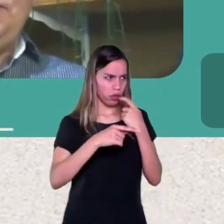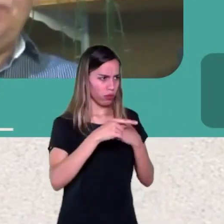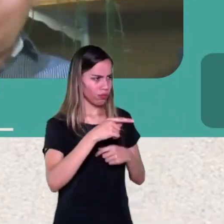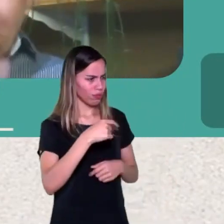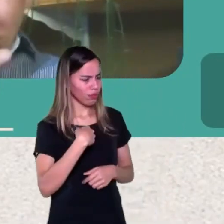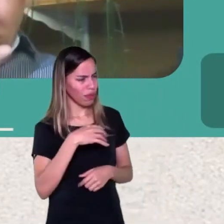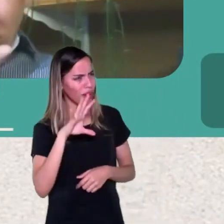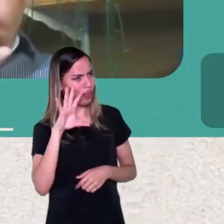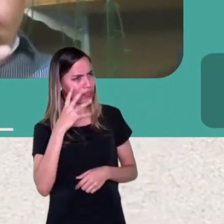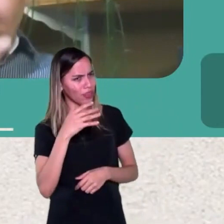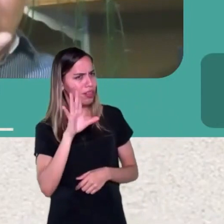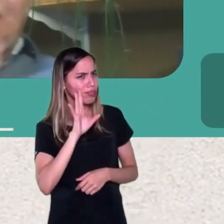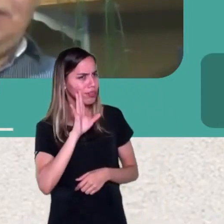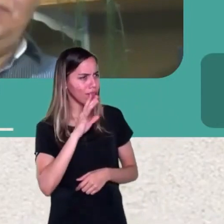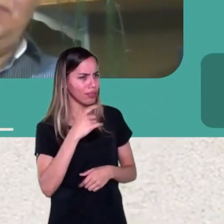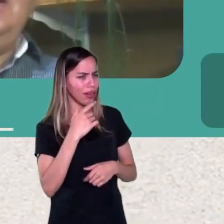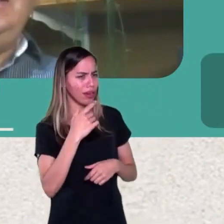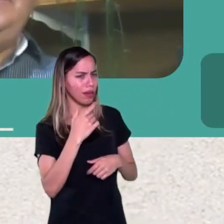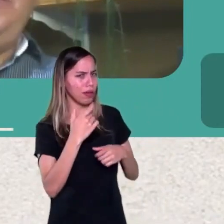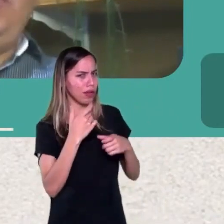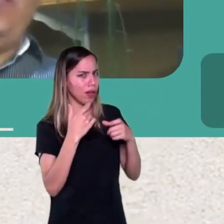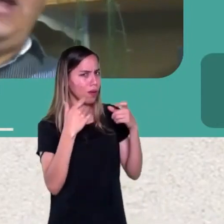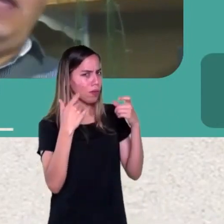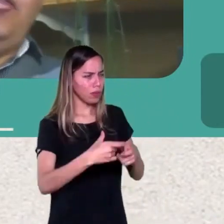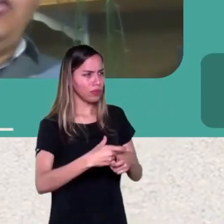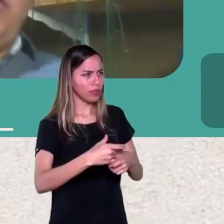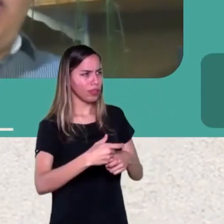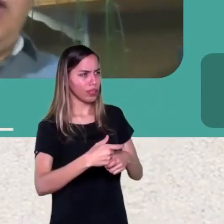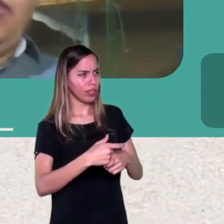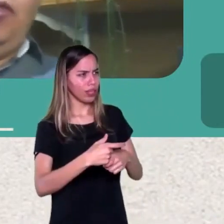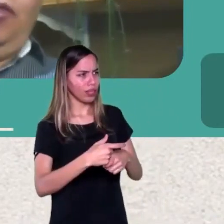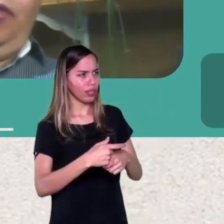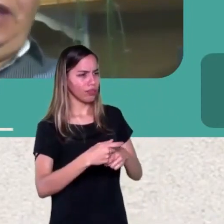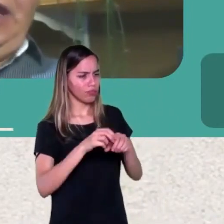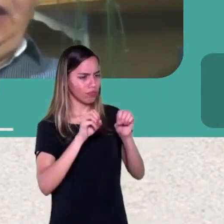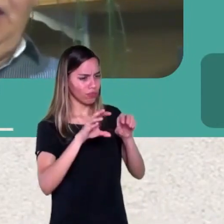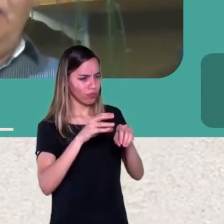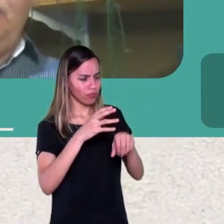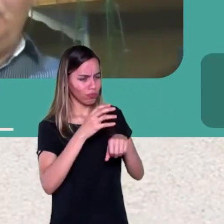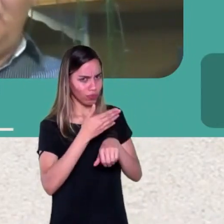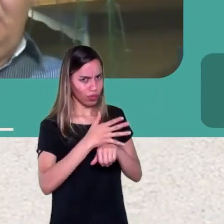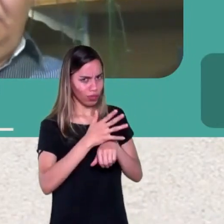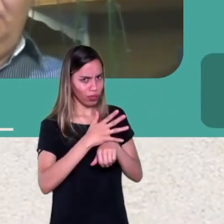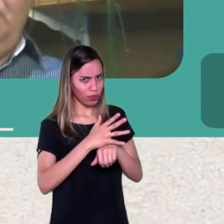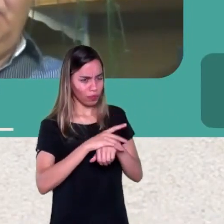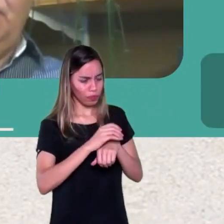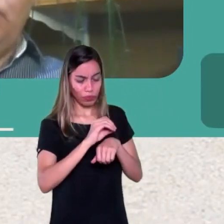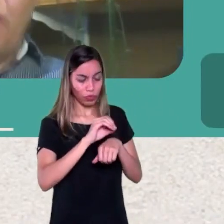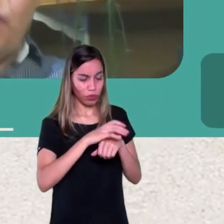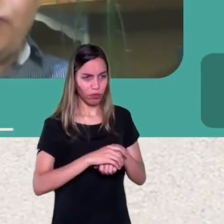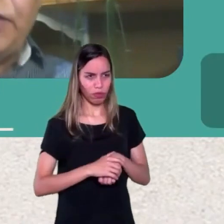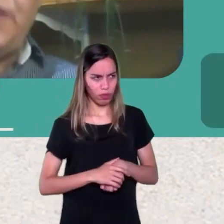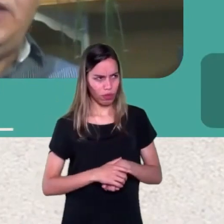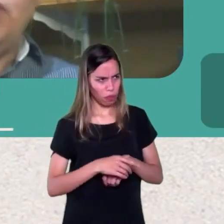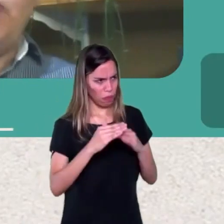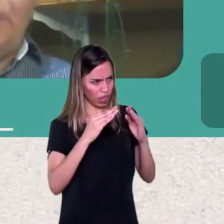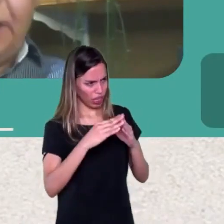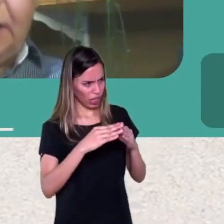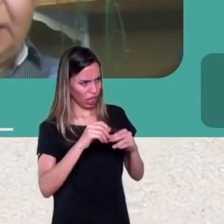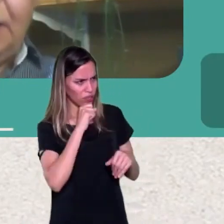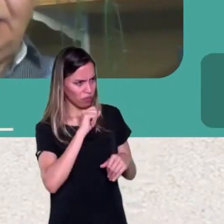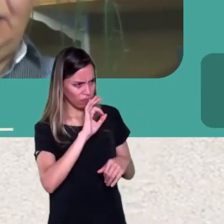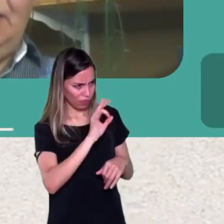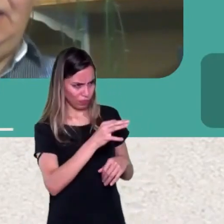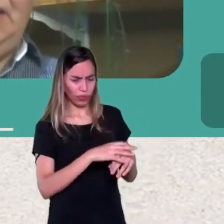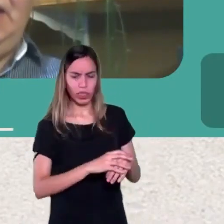para a gente um pouco dessa casa de idosos, né? Que vocês Então, essa casa de idosos chama Fundação Frederico